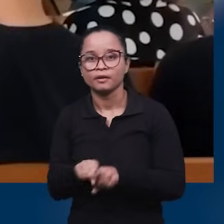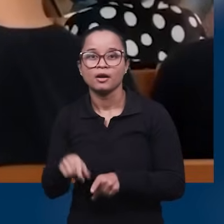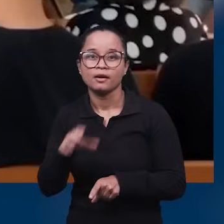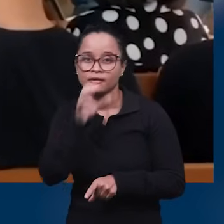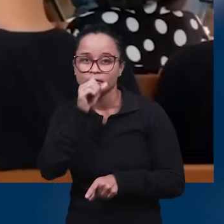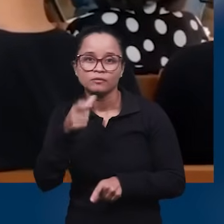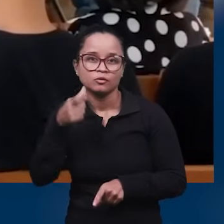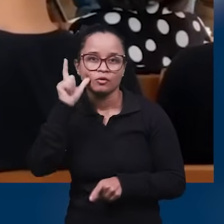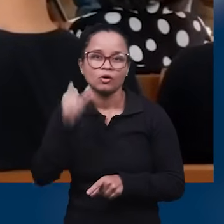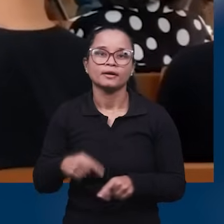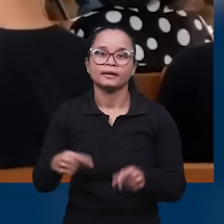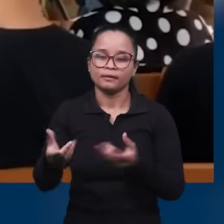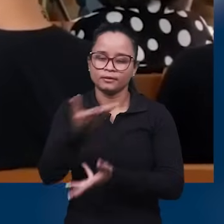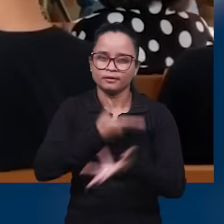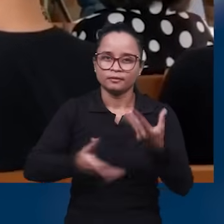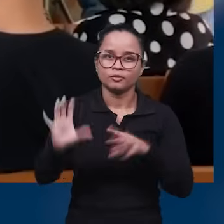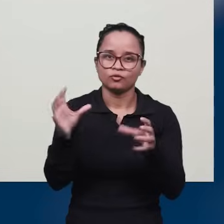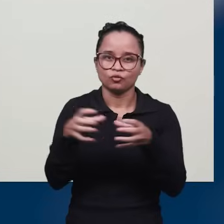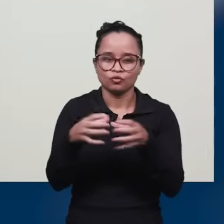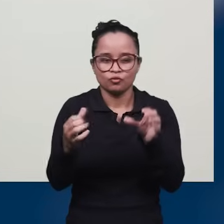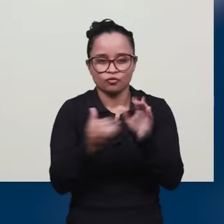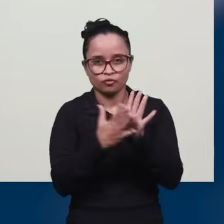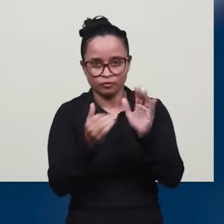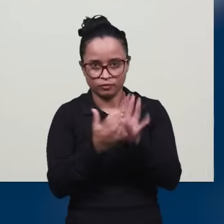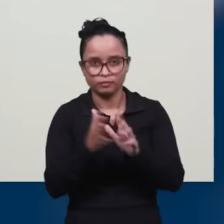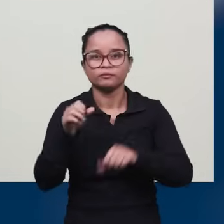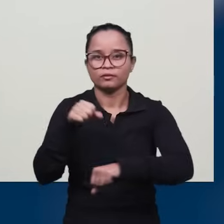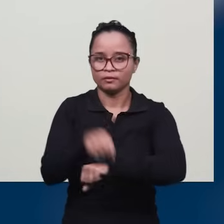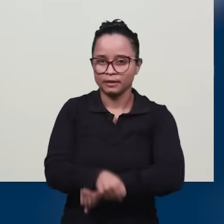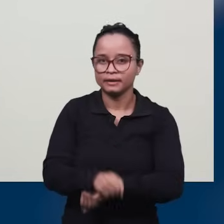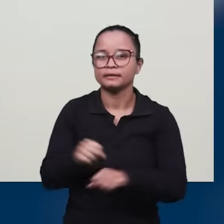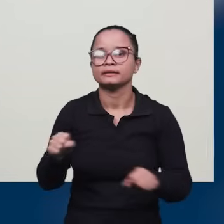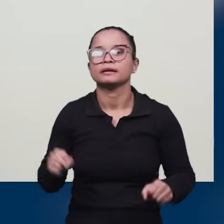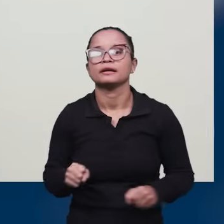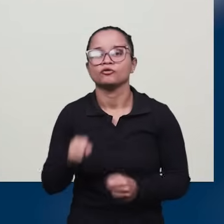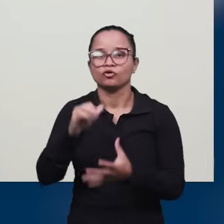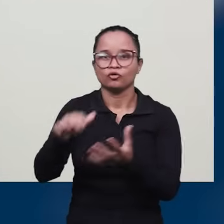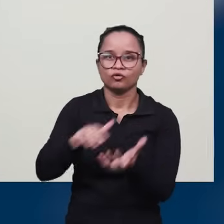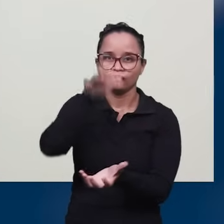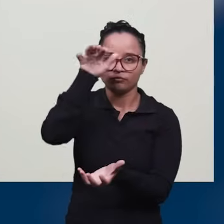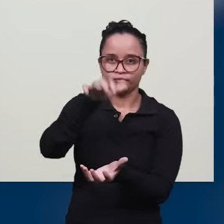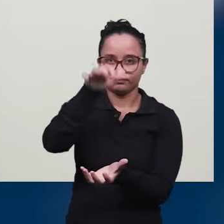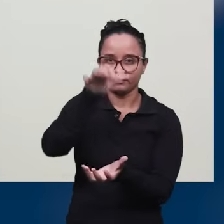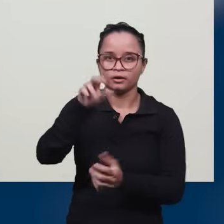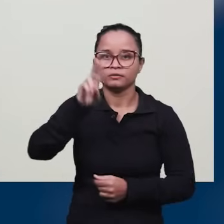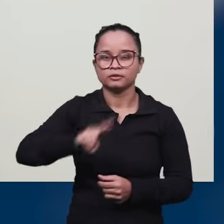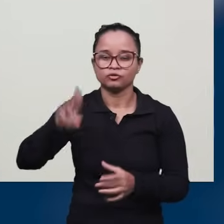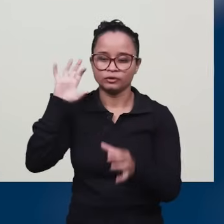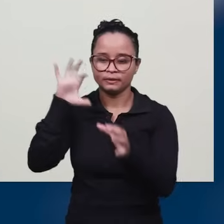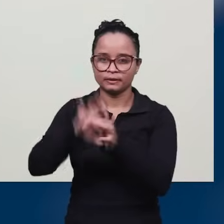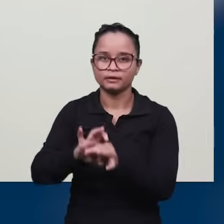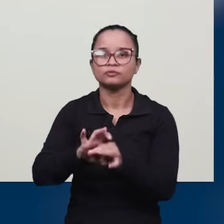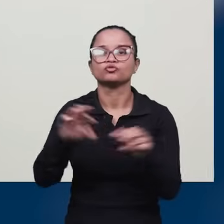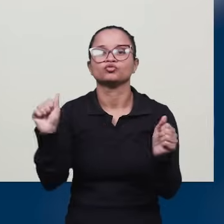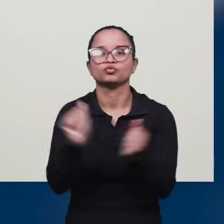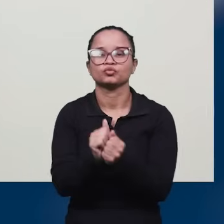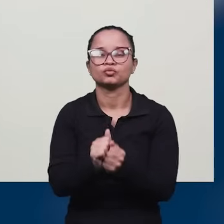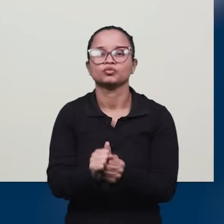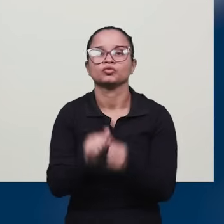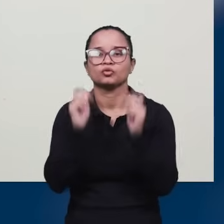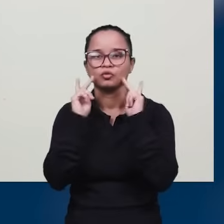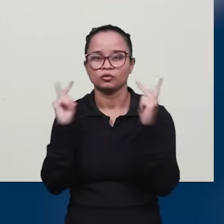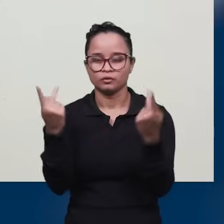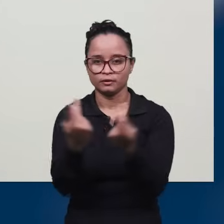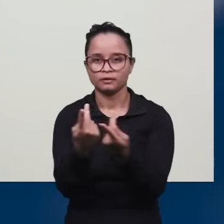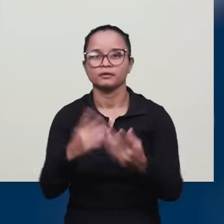tivemos ligado via satélite, como o presbitério, e fomos muito edificados por toda a ministração do Senhor, por todo o ensino, por